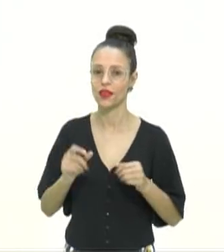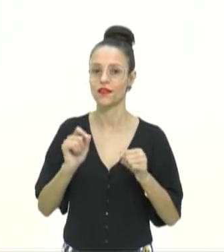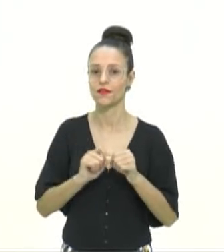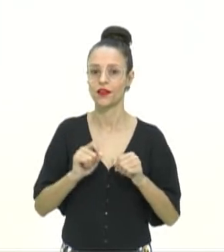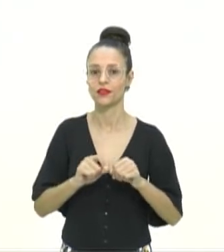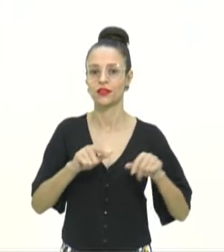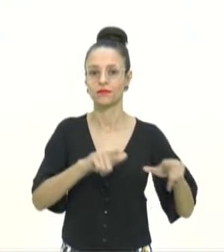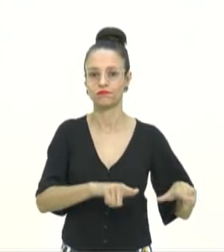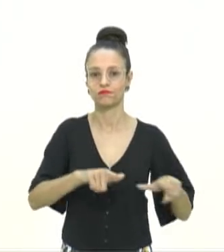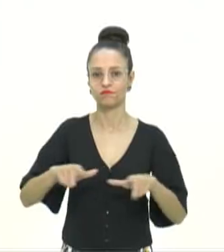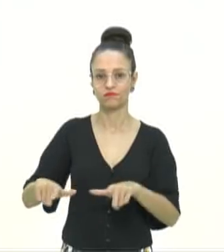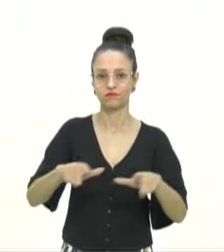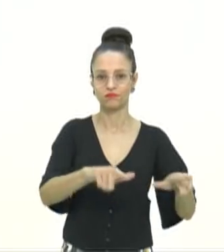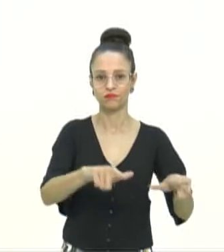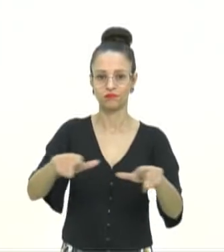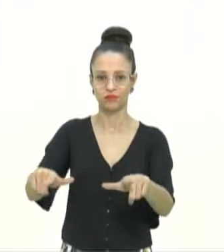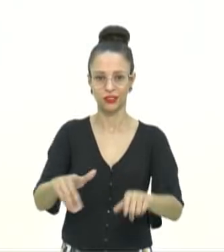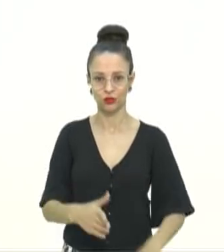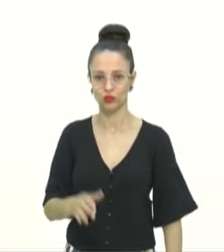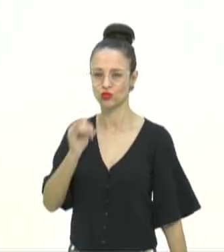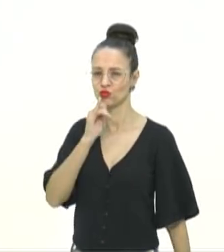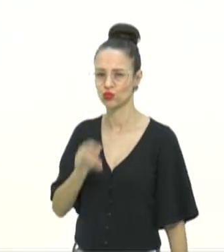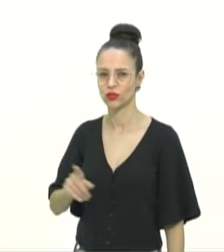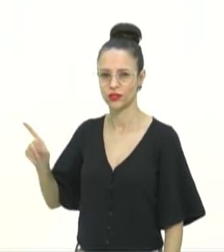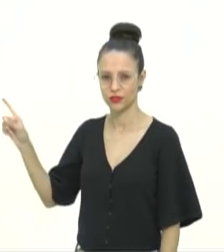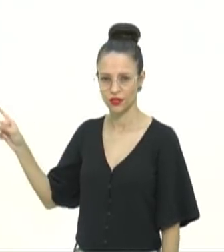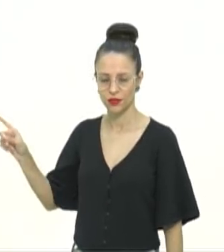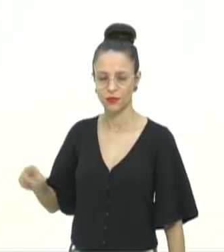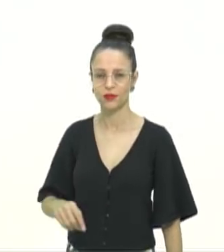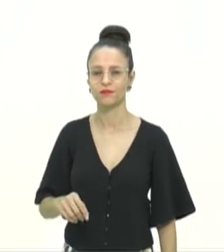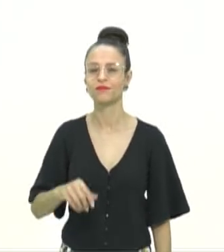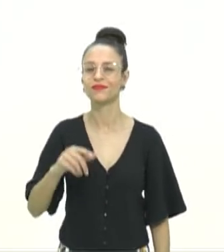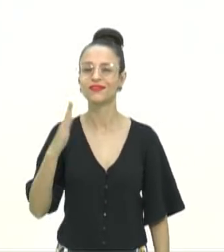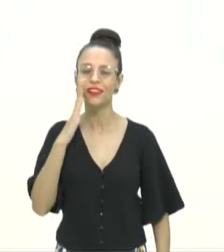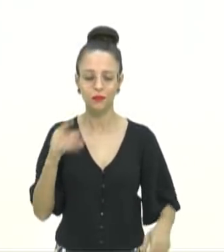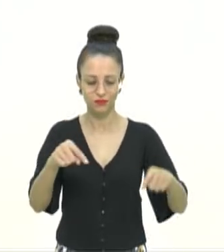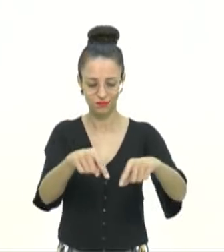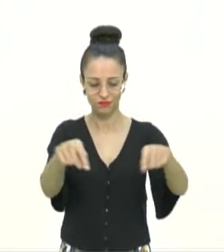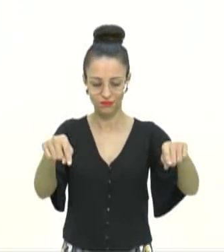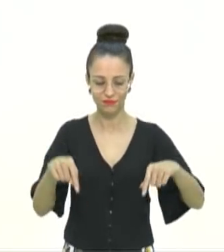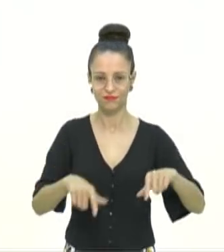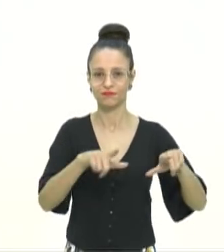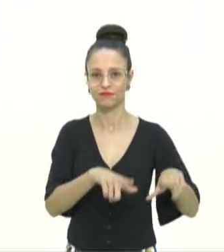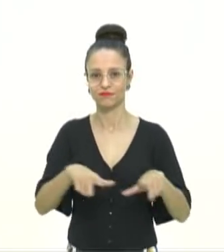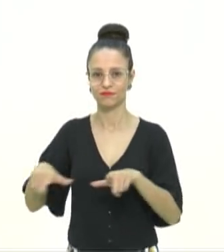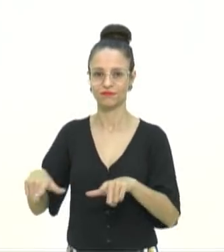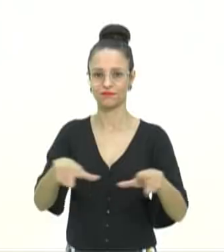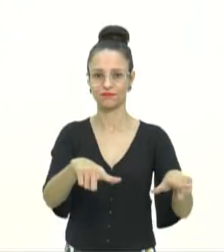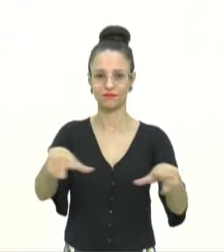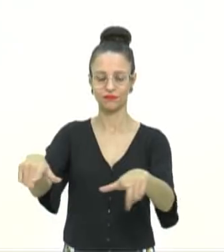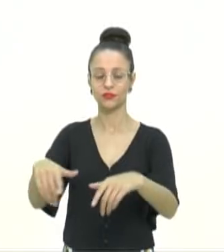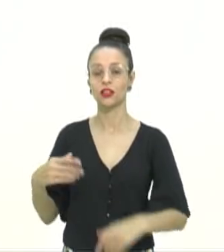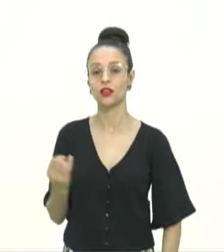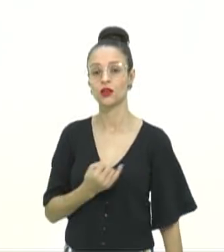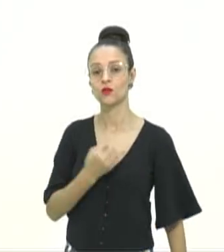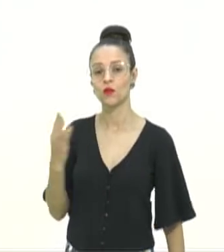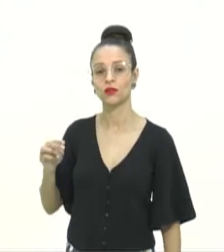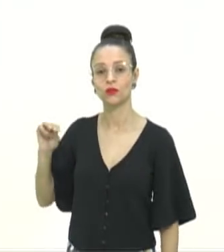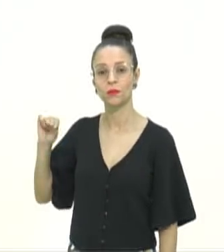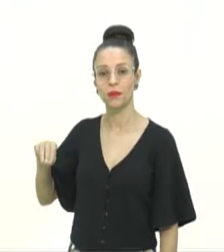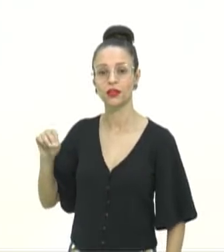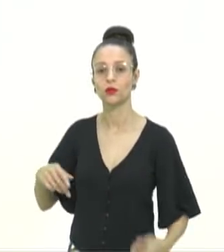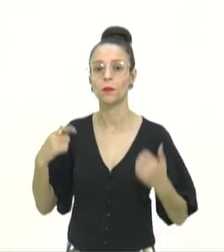na calçada representada abaixo. Piso, cerâmica, certo? Quantos metros de